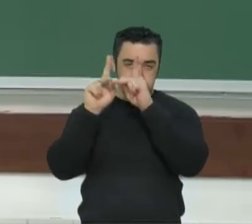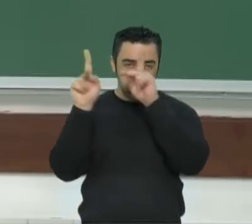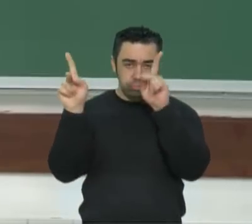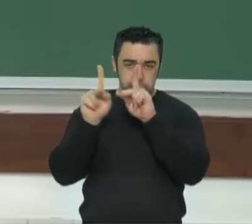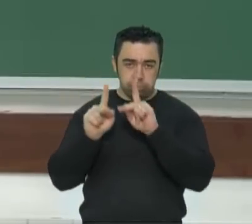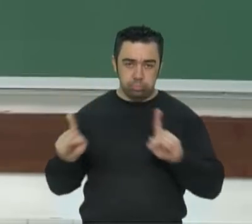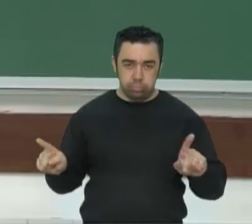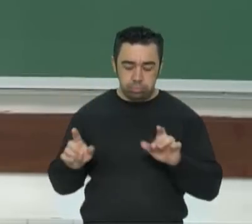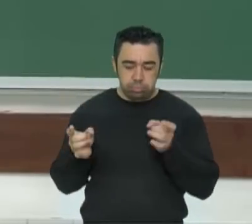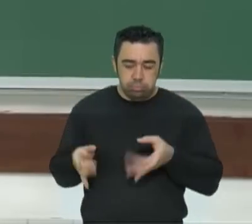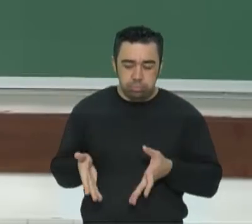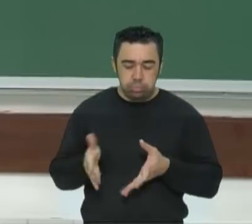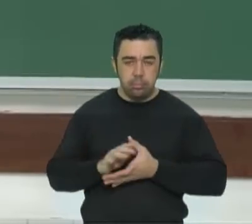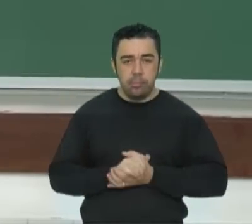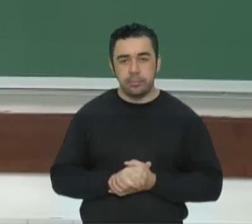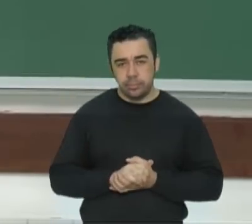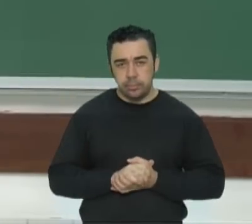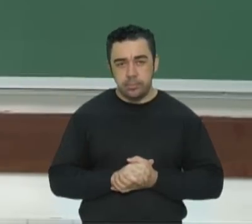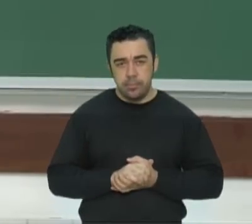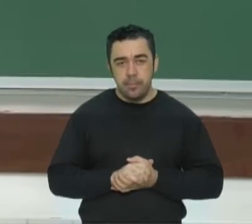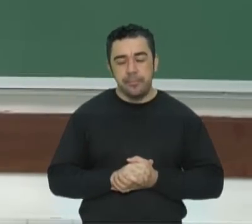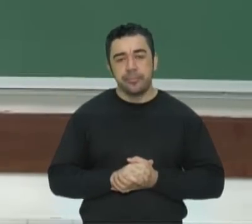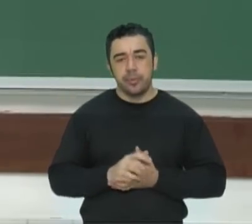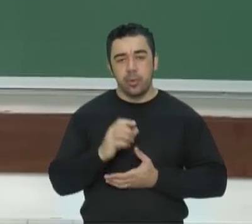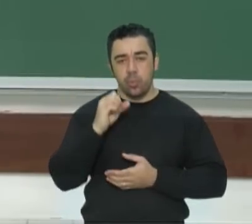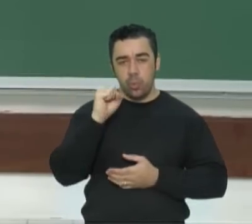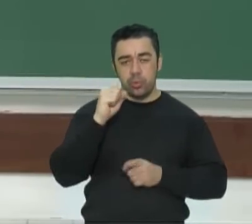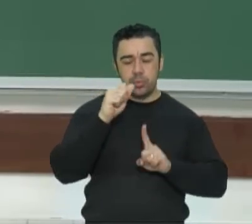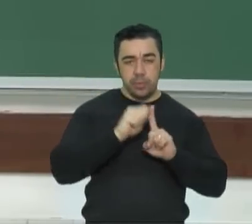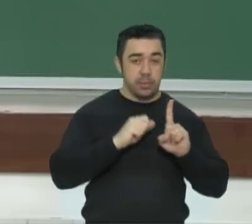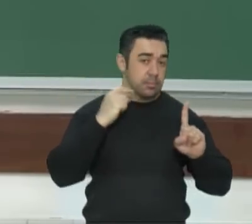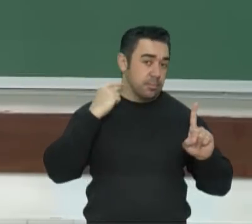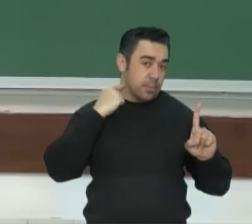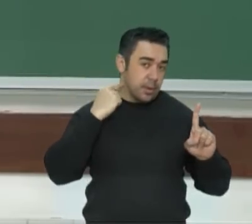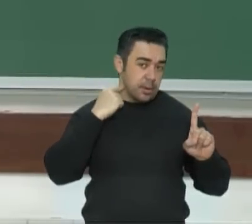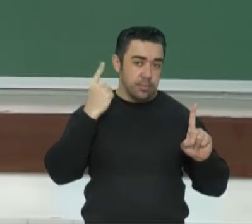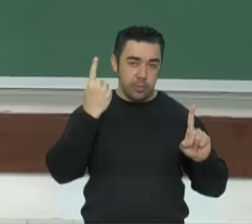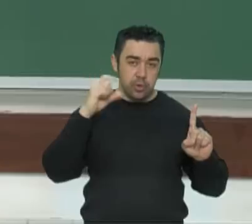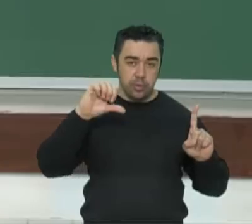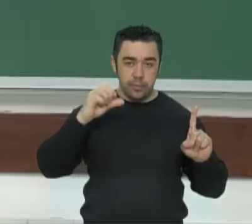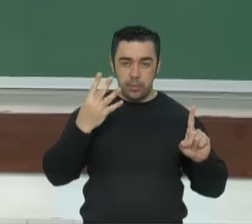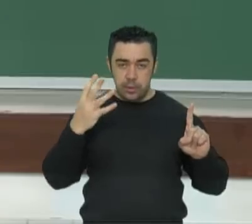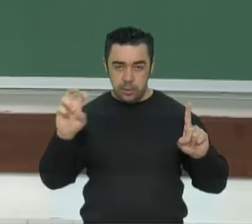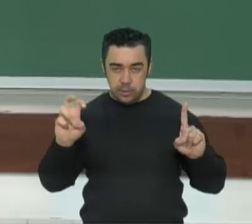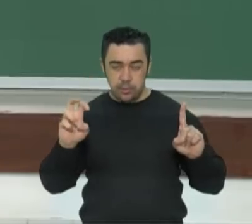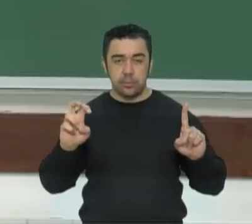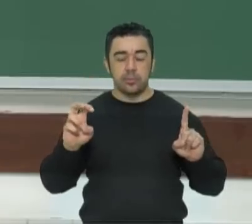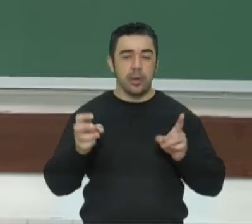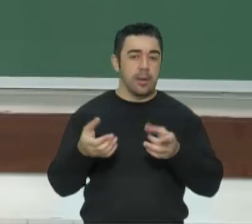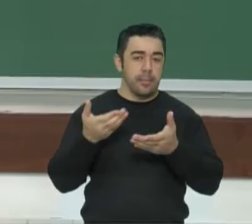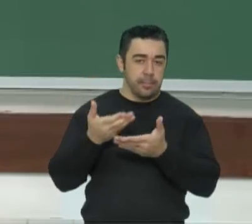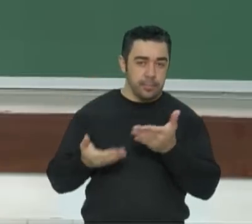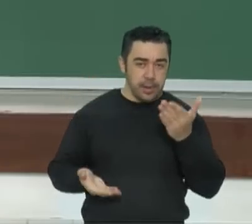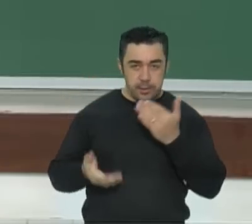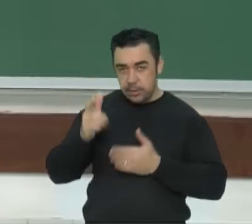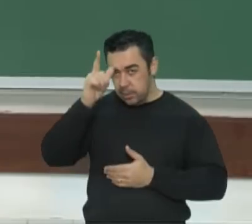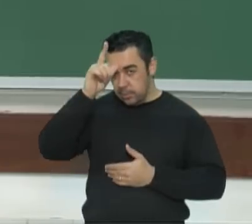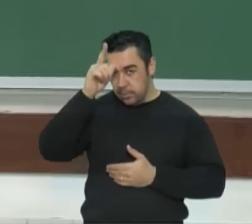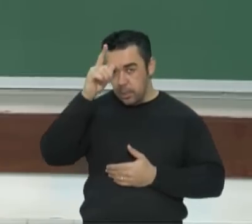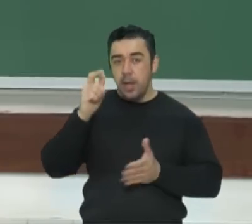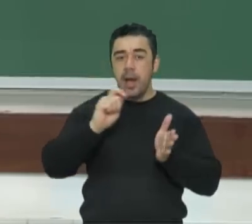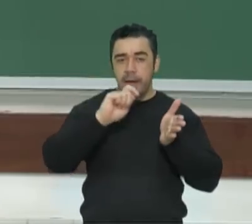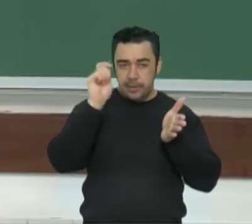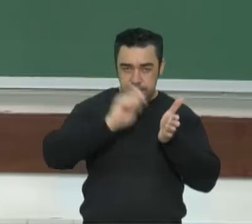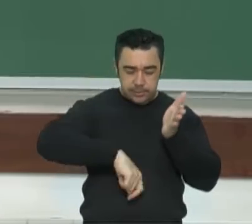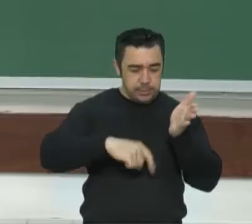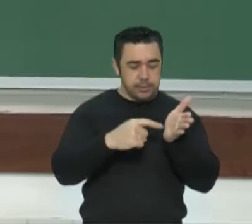da guerra na Europa, 8 de maio de 45, fim da Segunda Guerra Mundial na Europa, com a derrota da Alemanha, a Alemanha